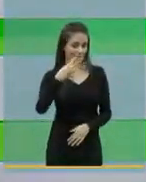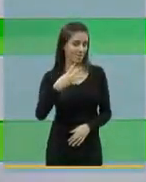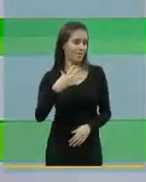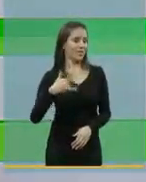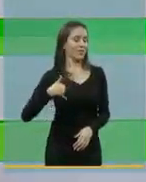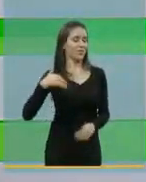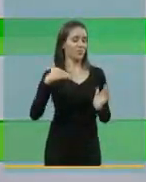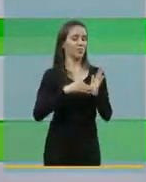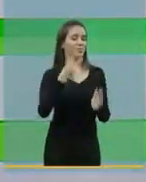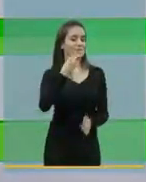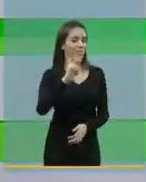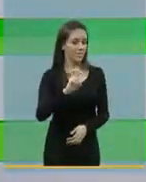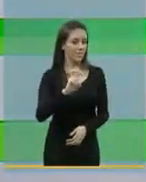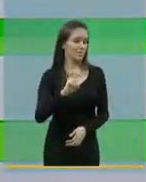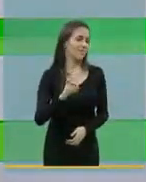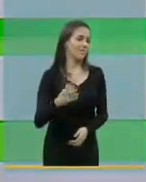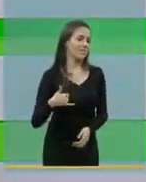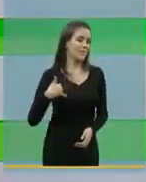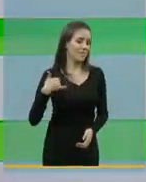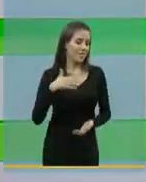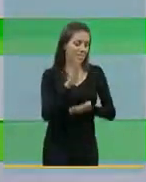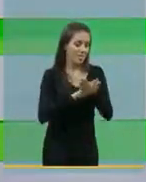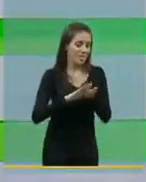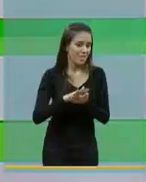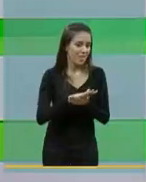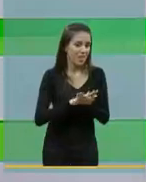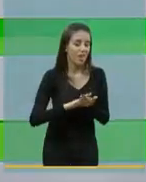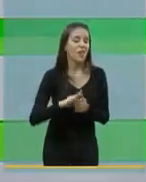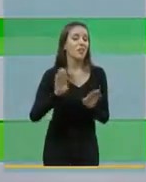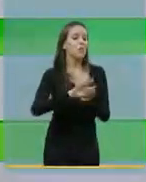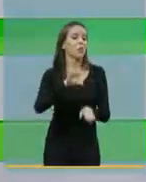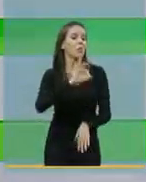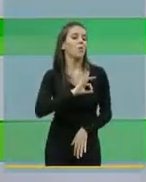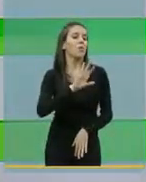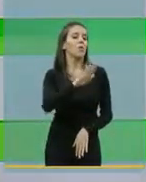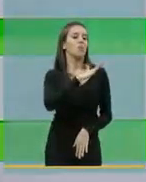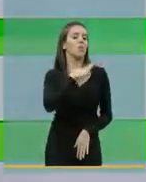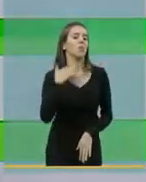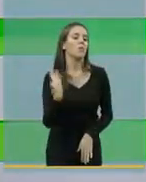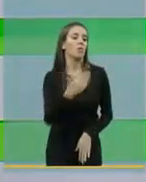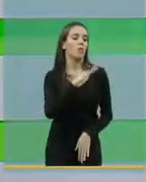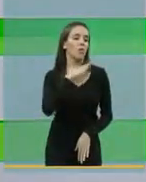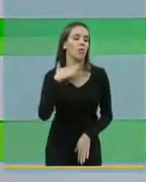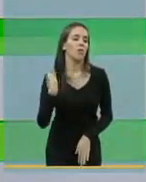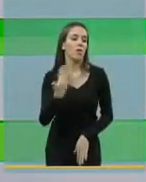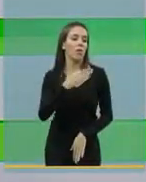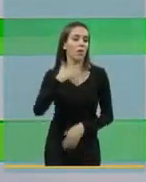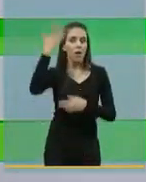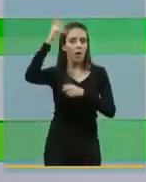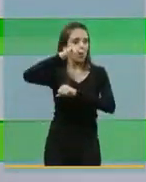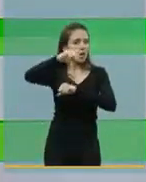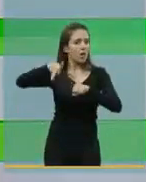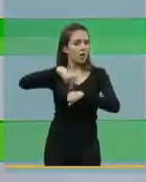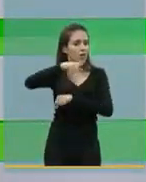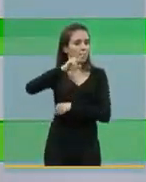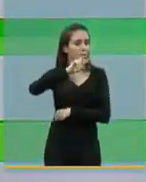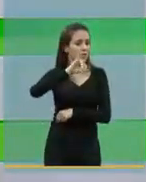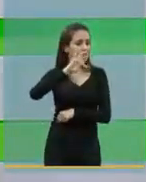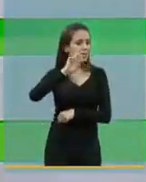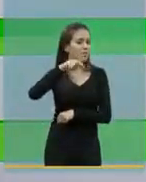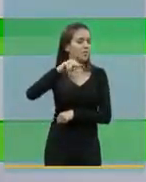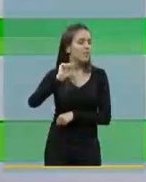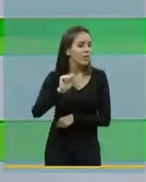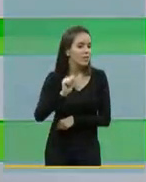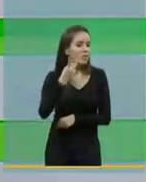sete vezes o número de policiais mortos na guerra do vietnã durante 20 anos